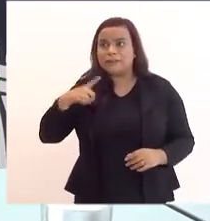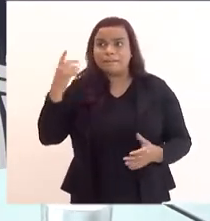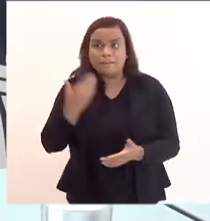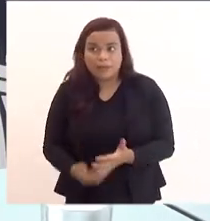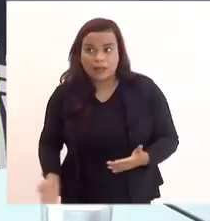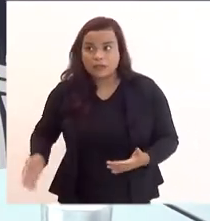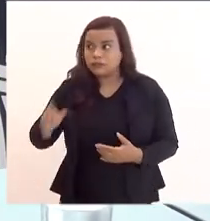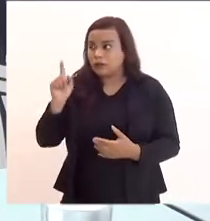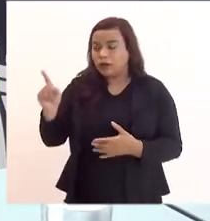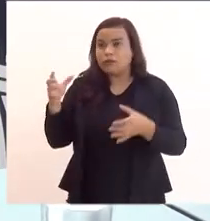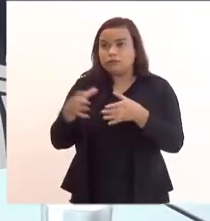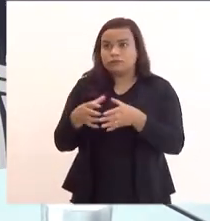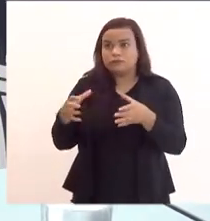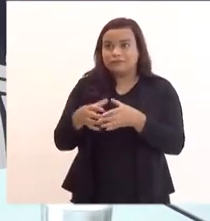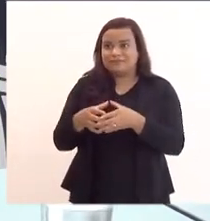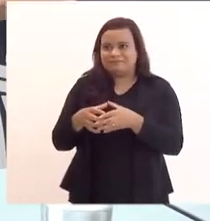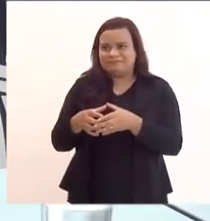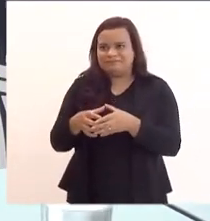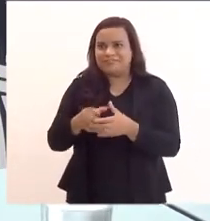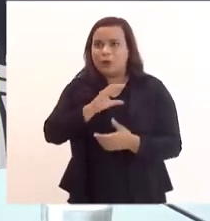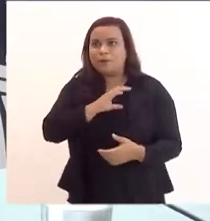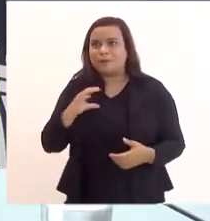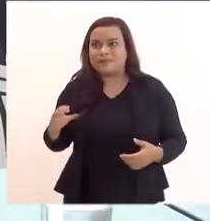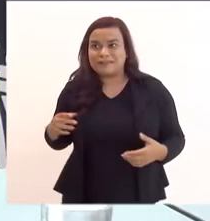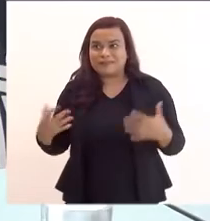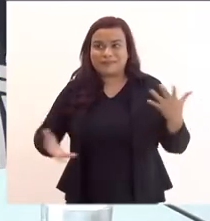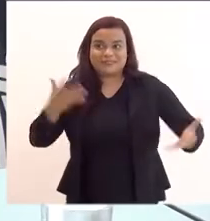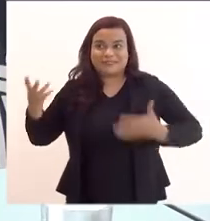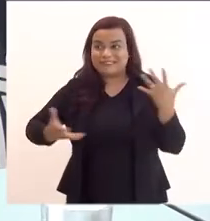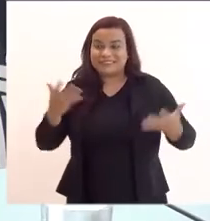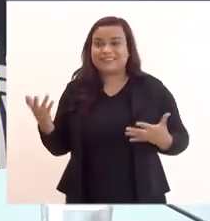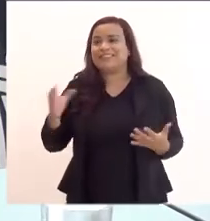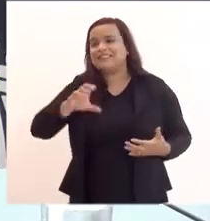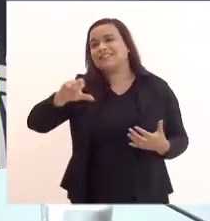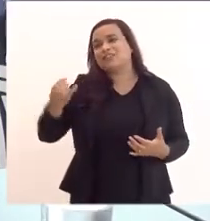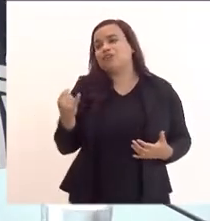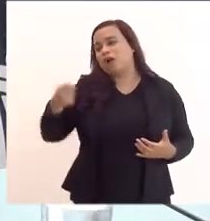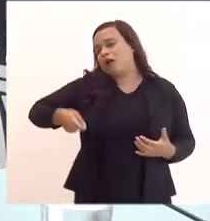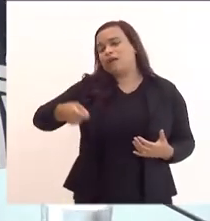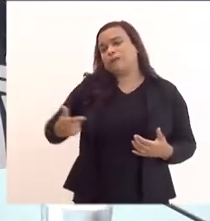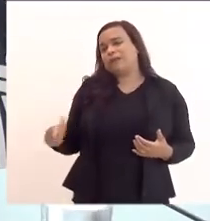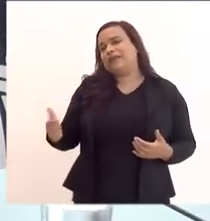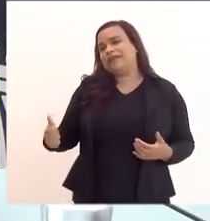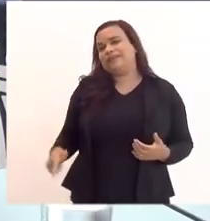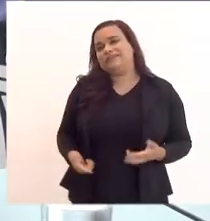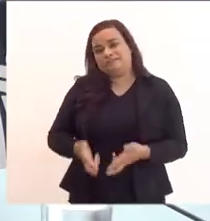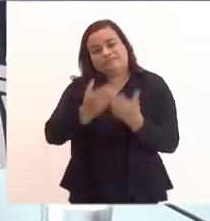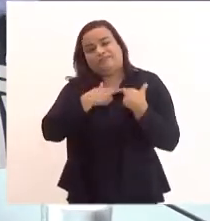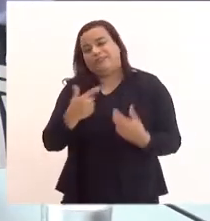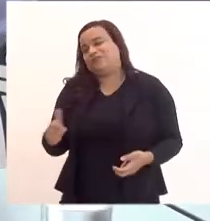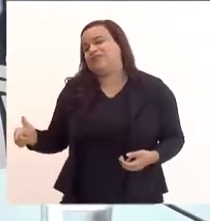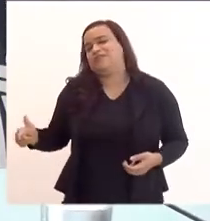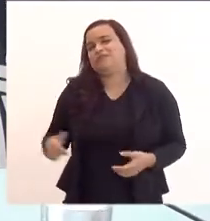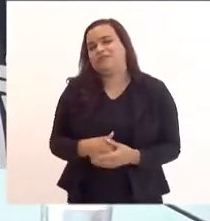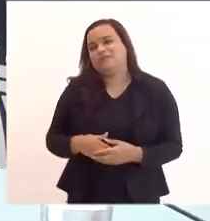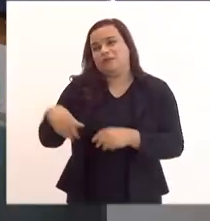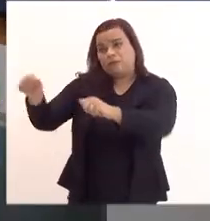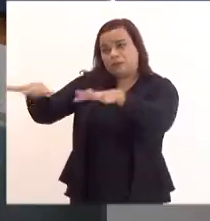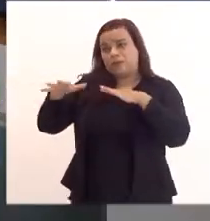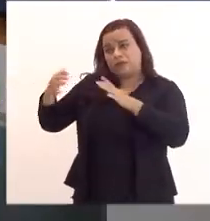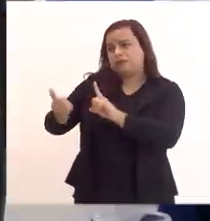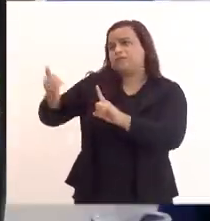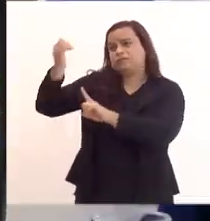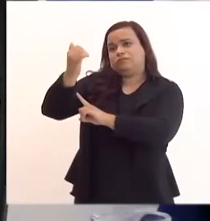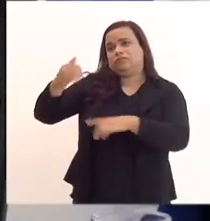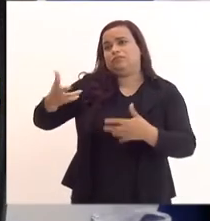comissão... A CCJ não tem autoridade para isso. O plenário, evidentemente, pode tudo. Por essa